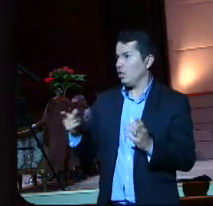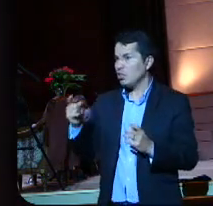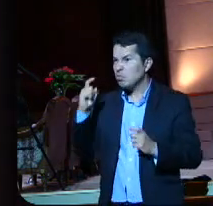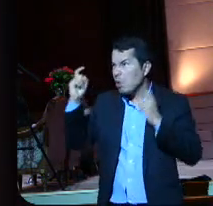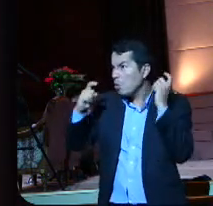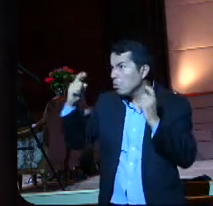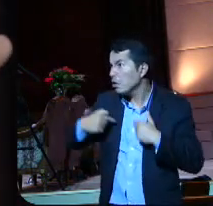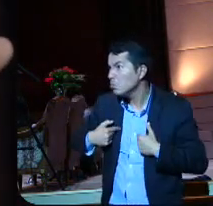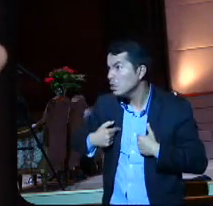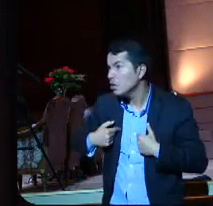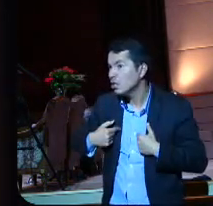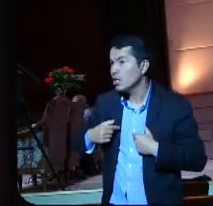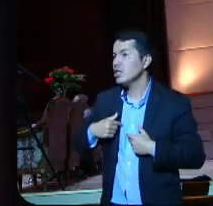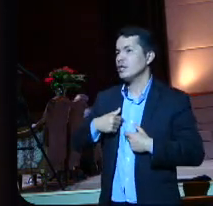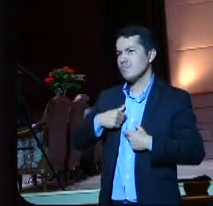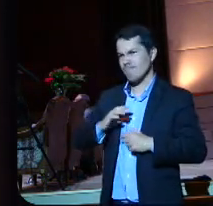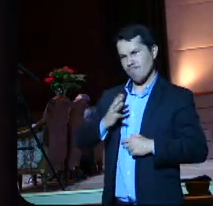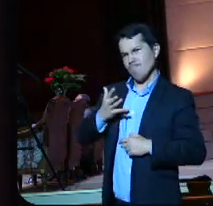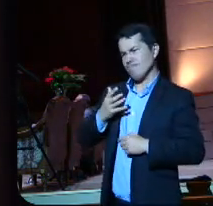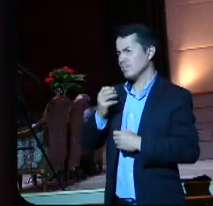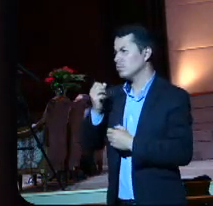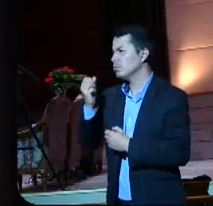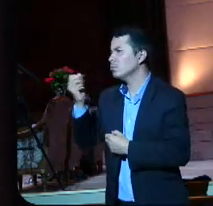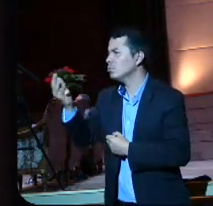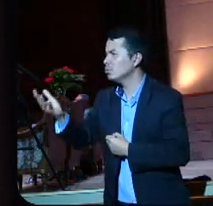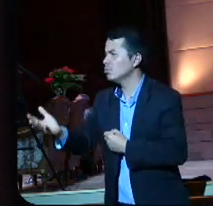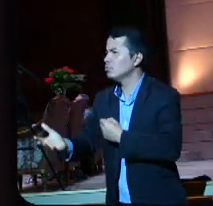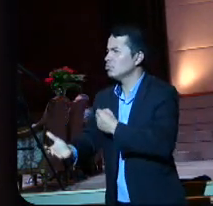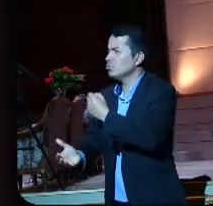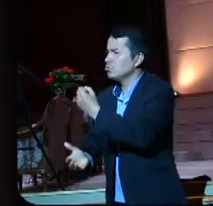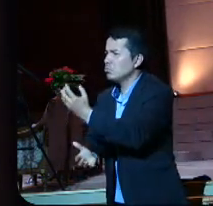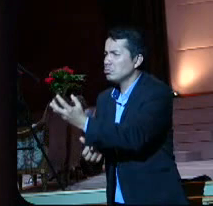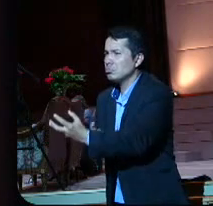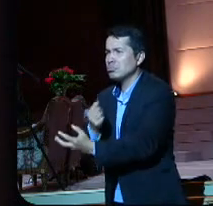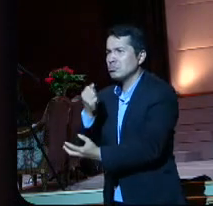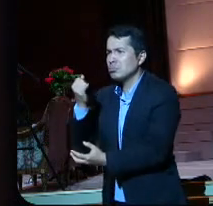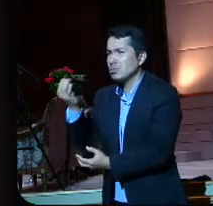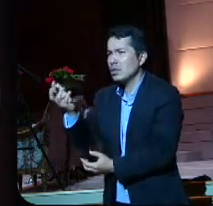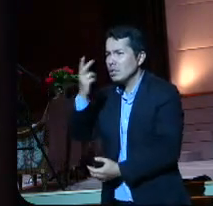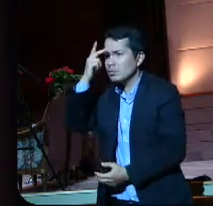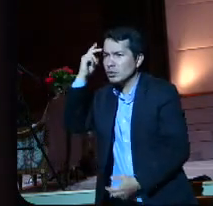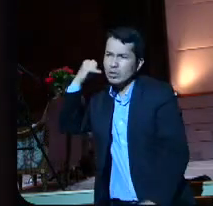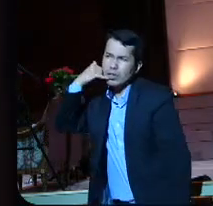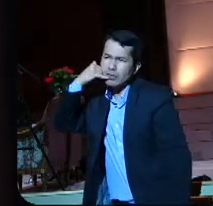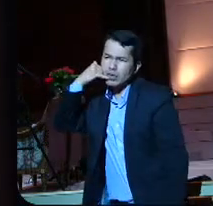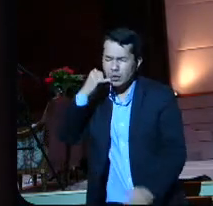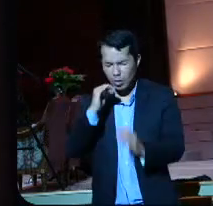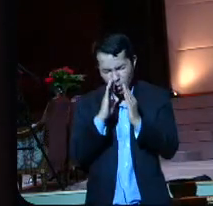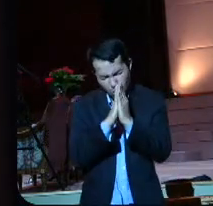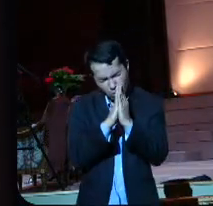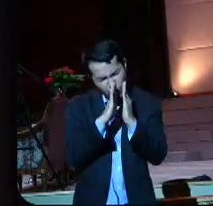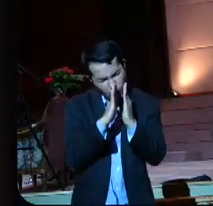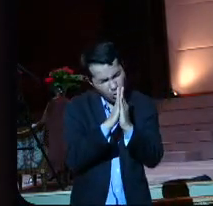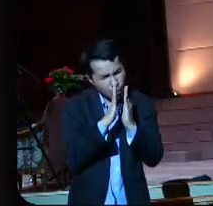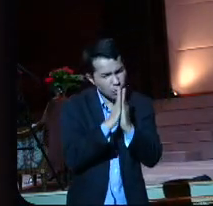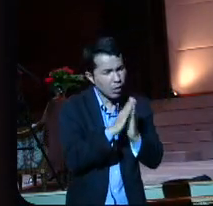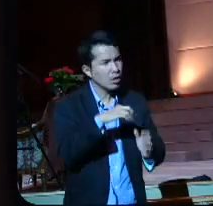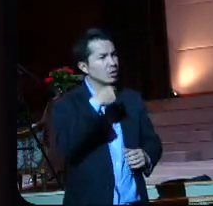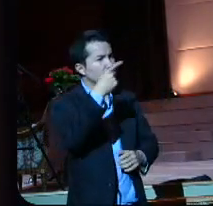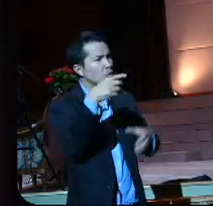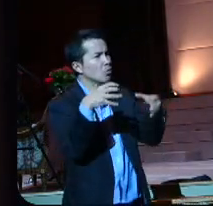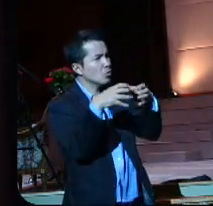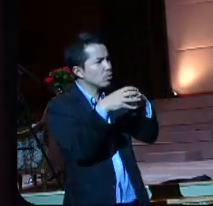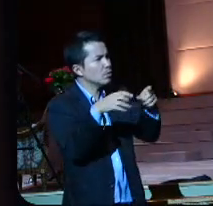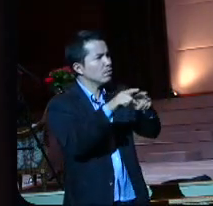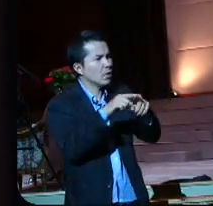E aí eu compartilhei com aquela pessoa. E aquela pessoa orou por mim. Eu sei que aquele grupo se reuniu depois e orou.